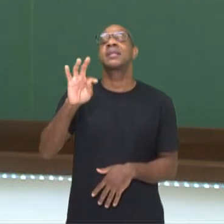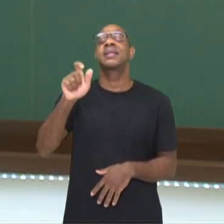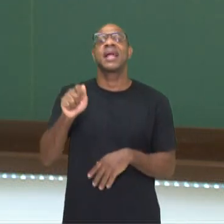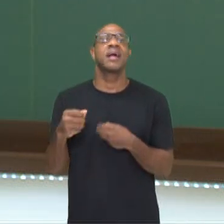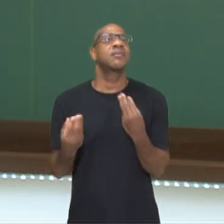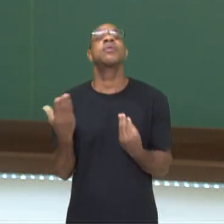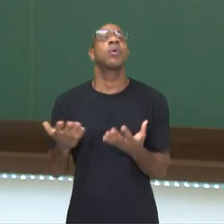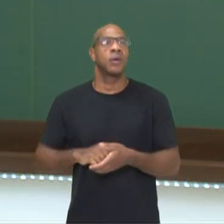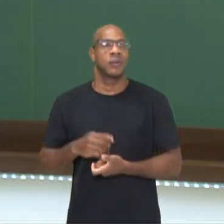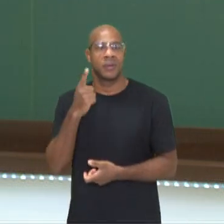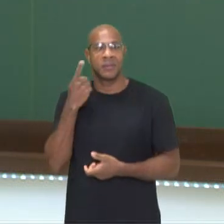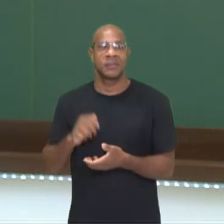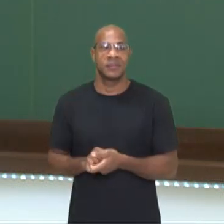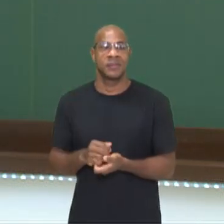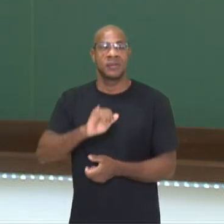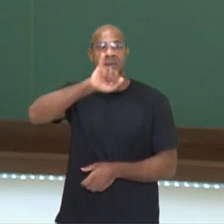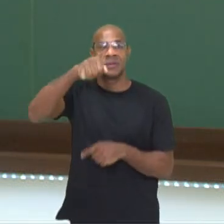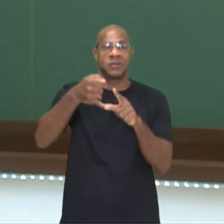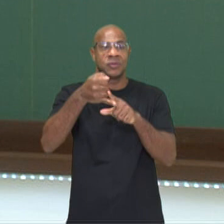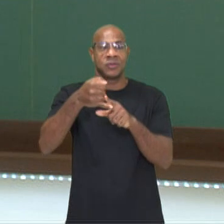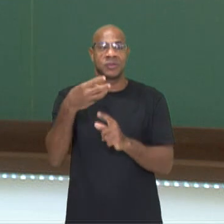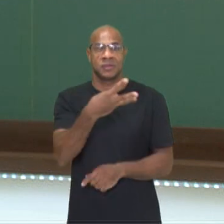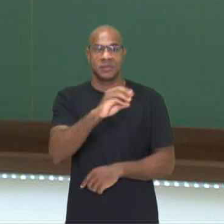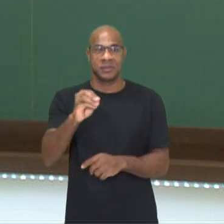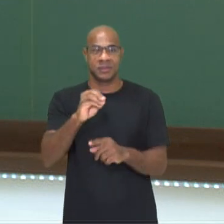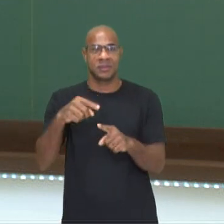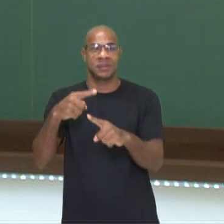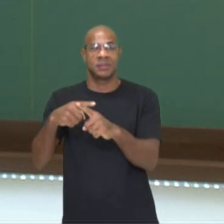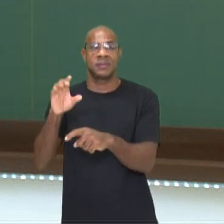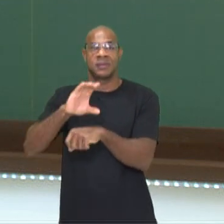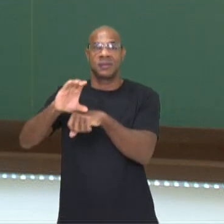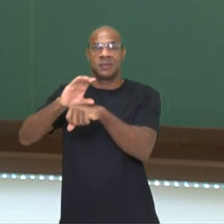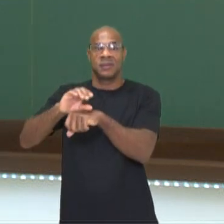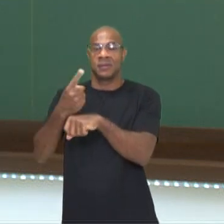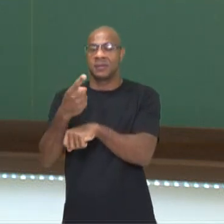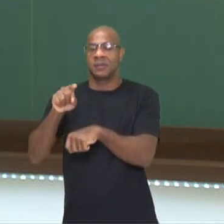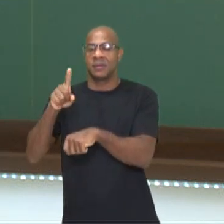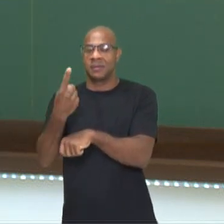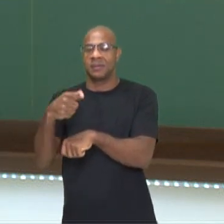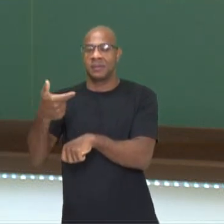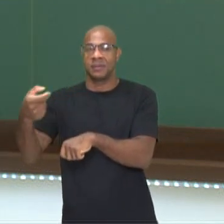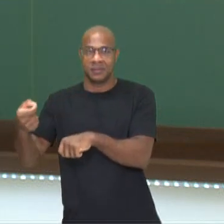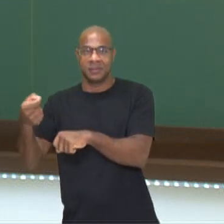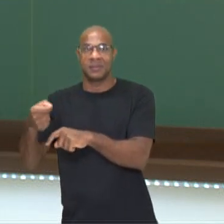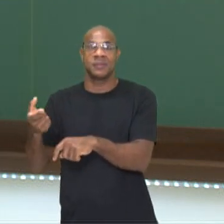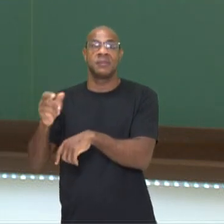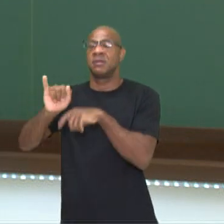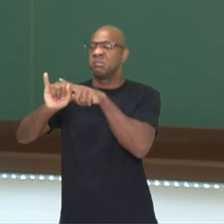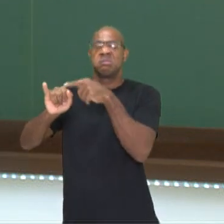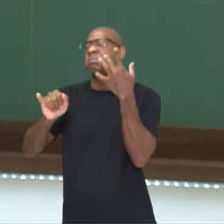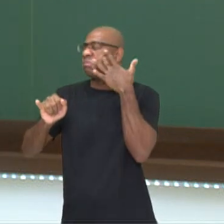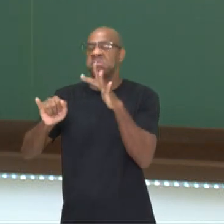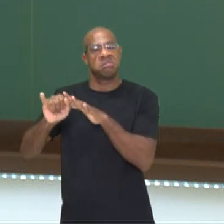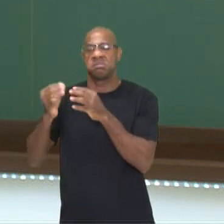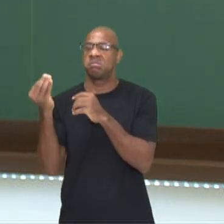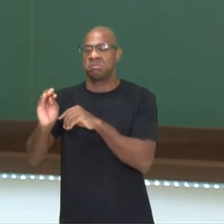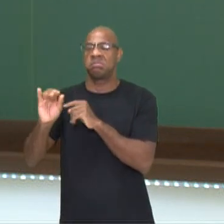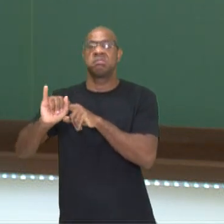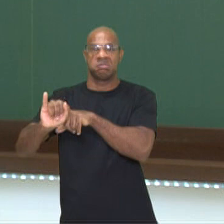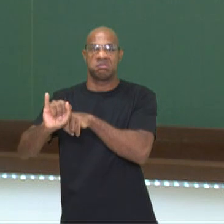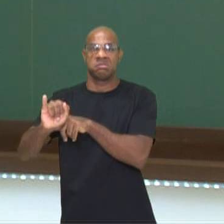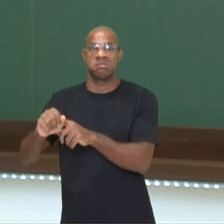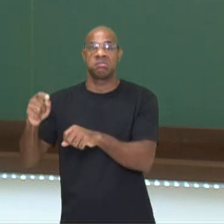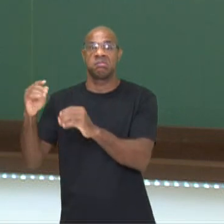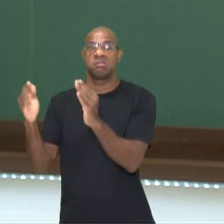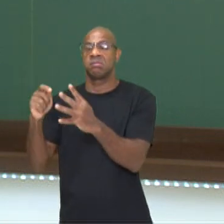comercial. Então, colocamos aqui, ó, juros 300, capital 1.200, a taxa eu não sei, então eu deixo como I, e o